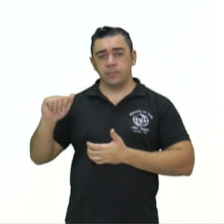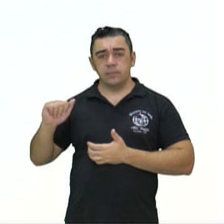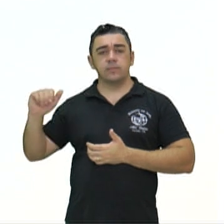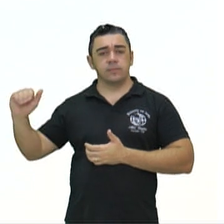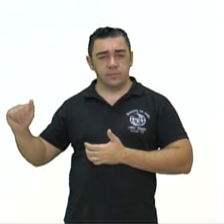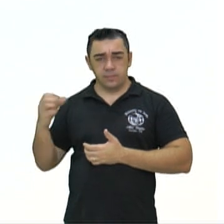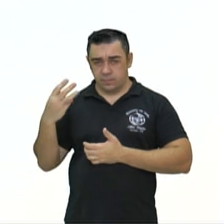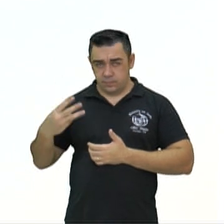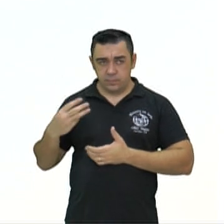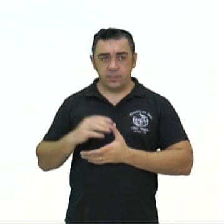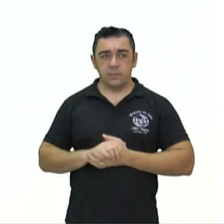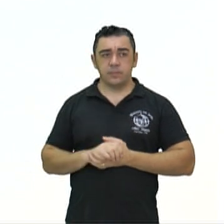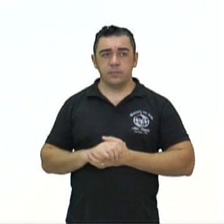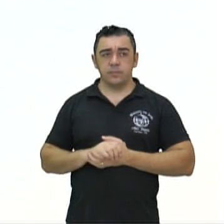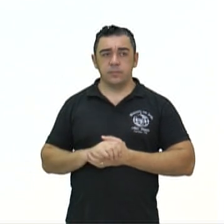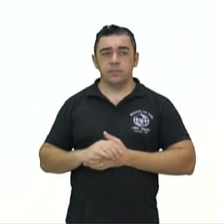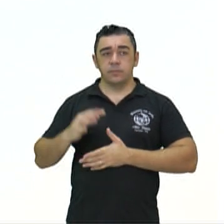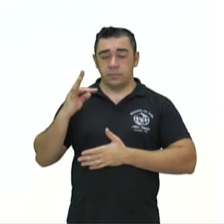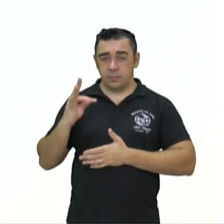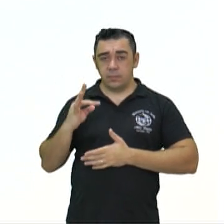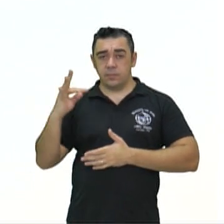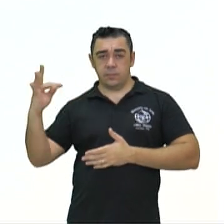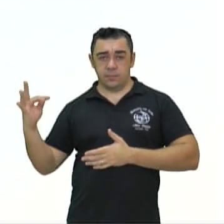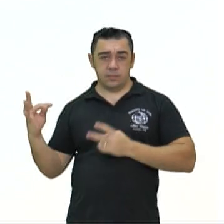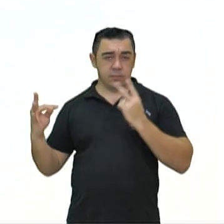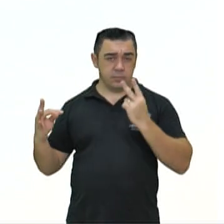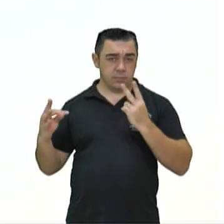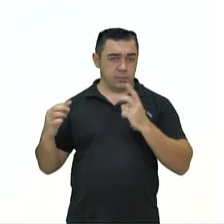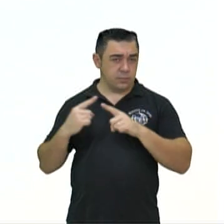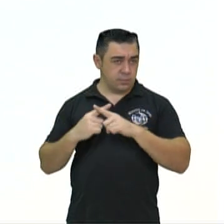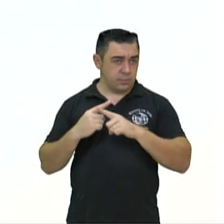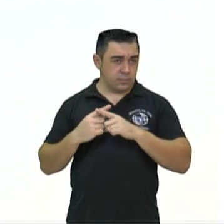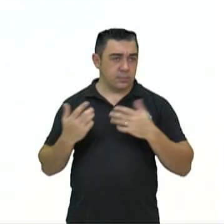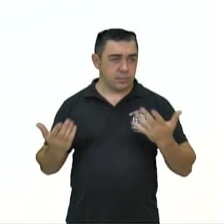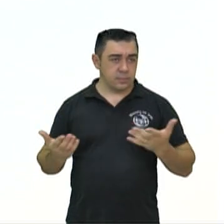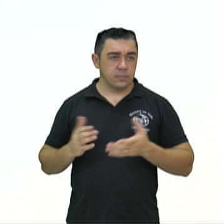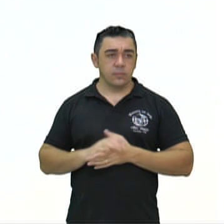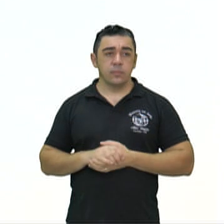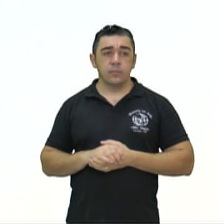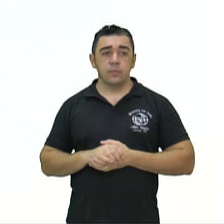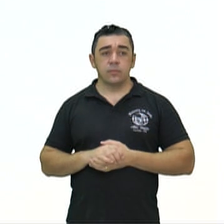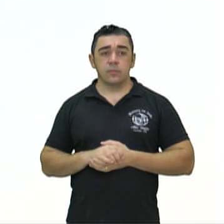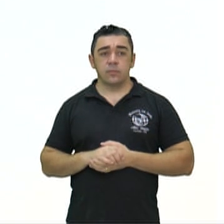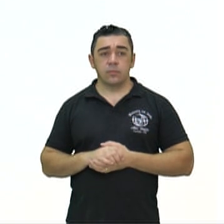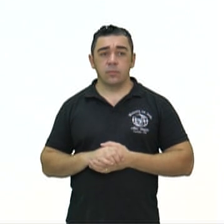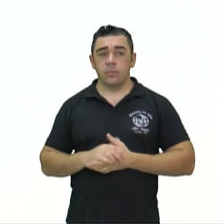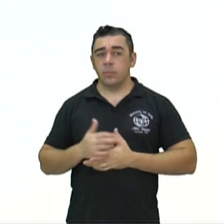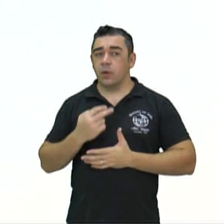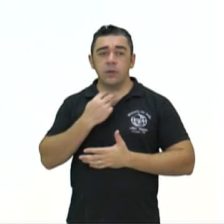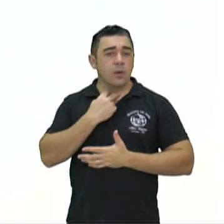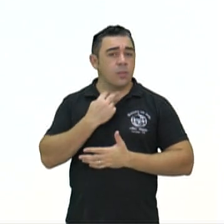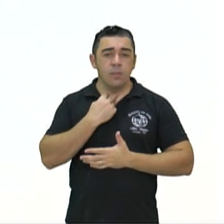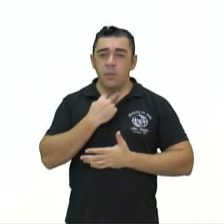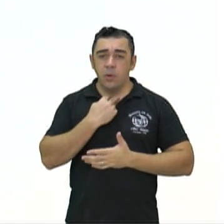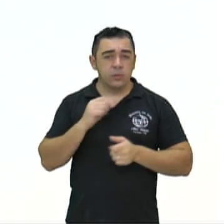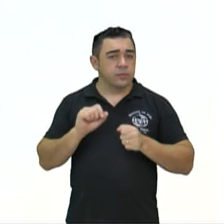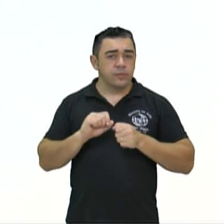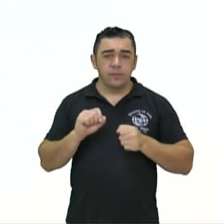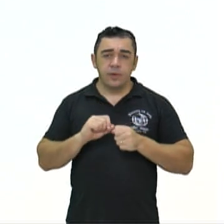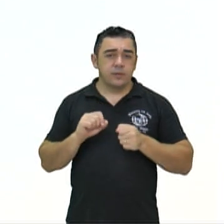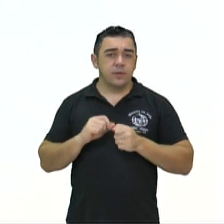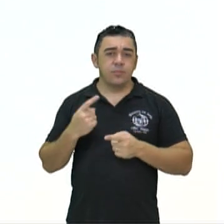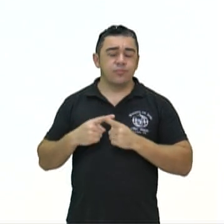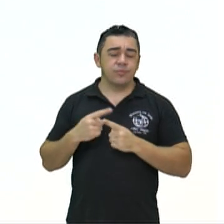3 vezes e a letra T está repetida 2 vezes. Então, eu não posso resolver